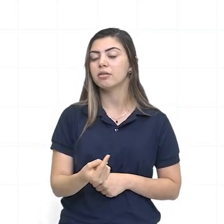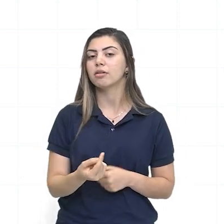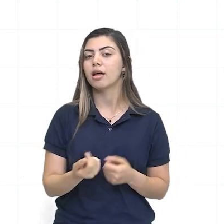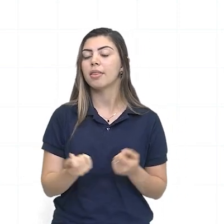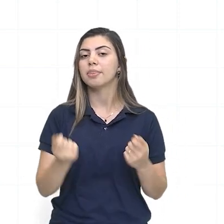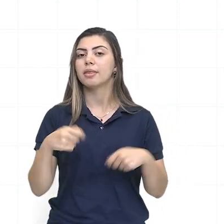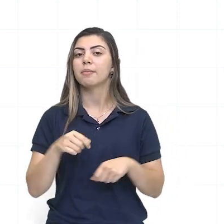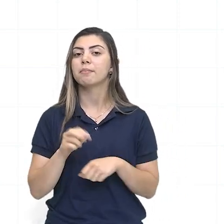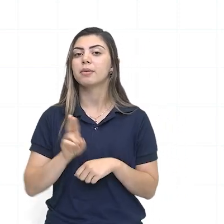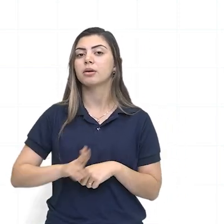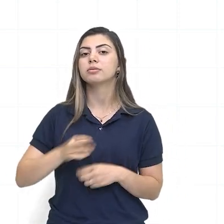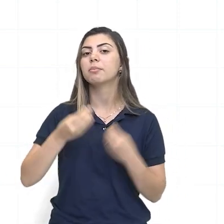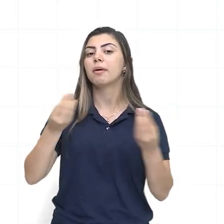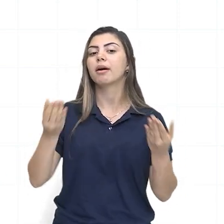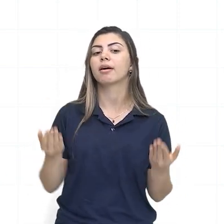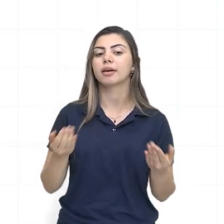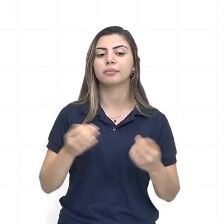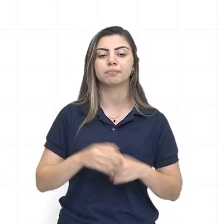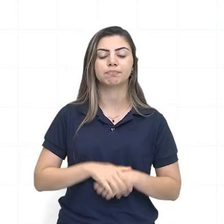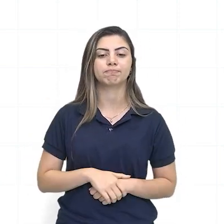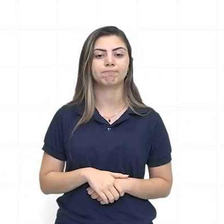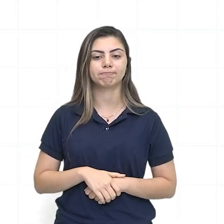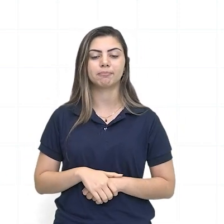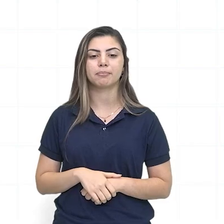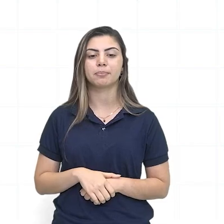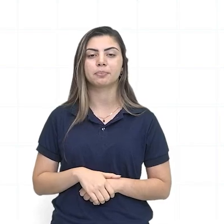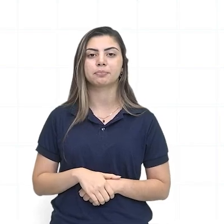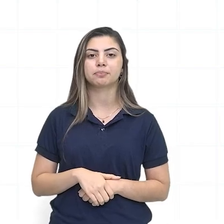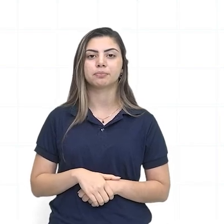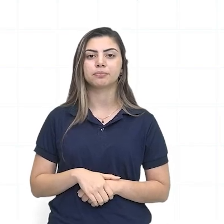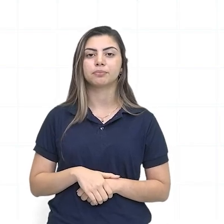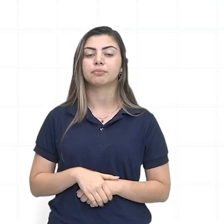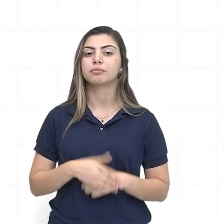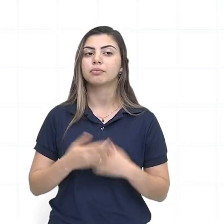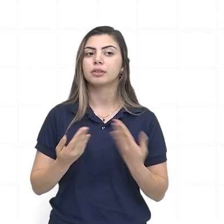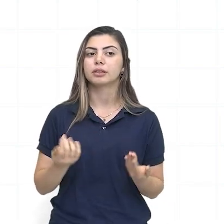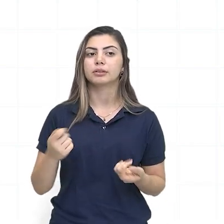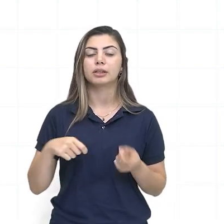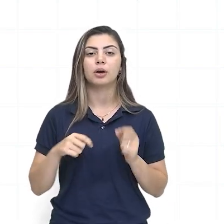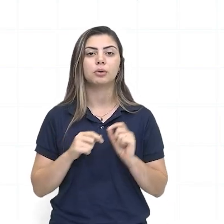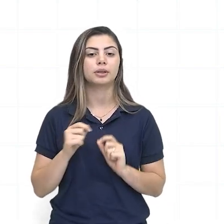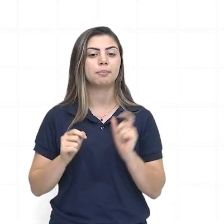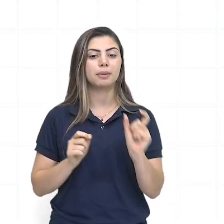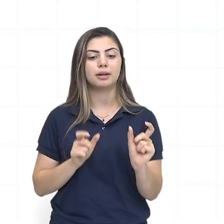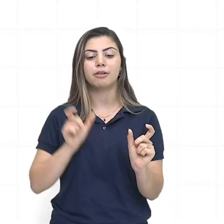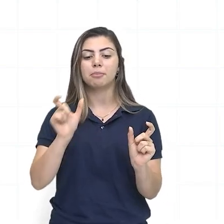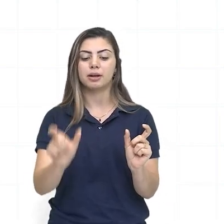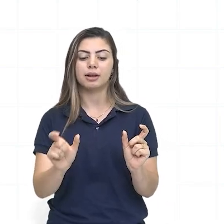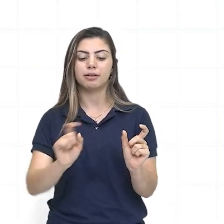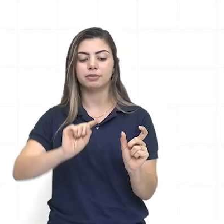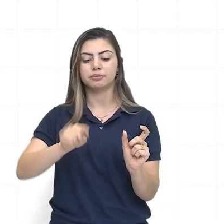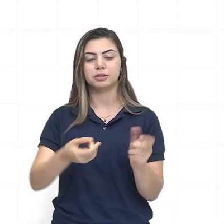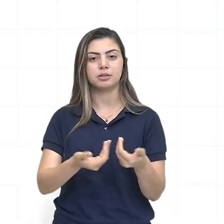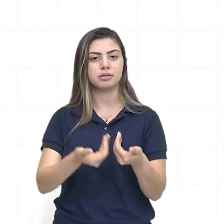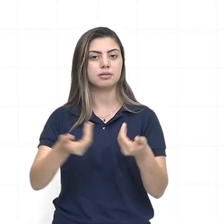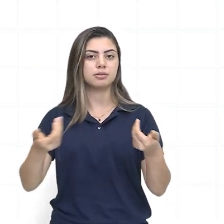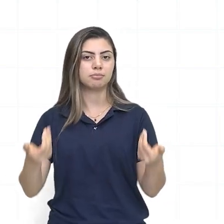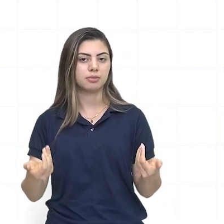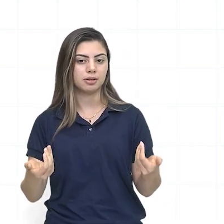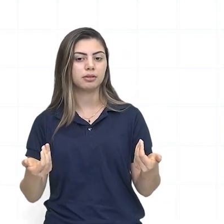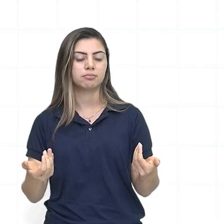quê? Para separar os termos isolados da oração,